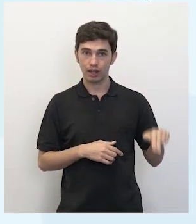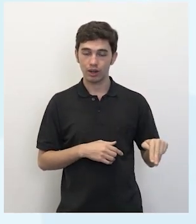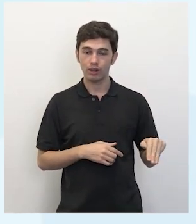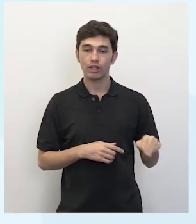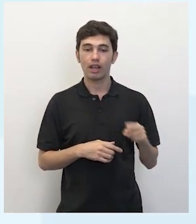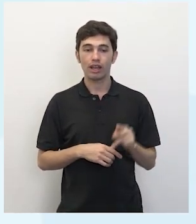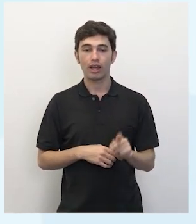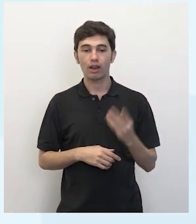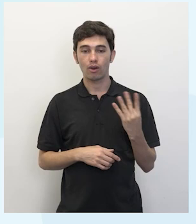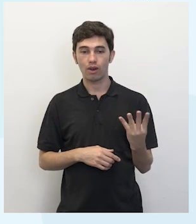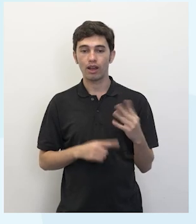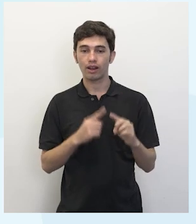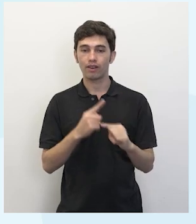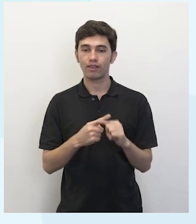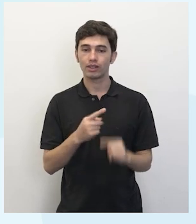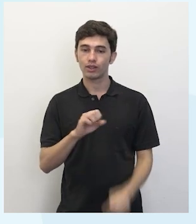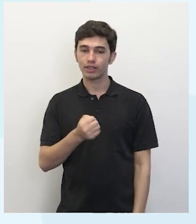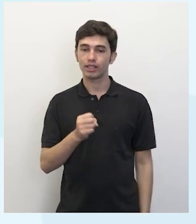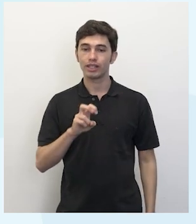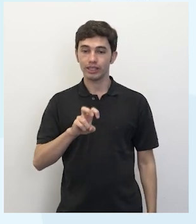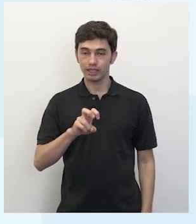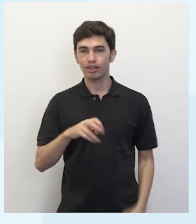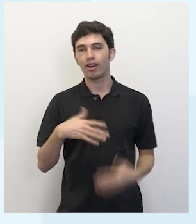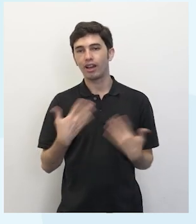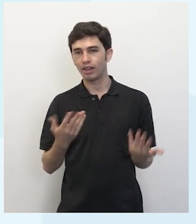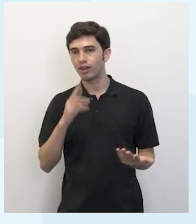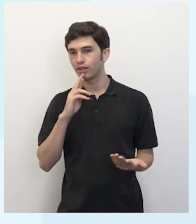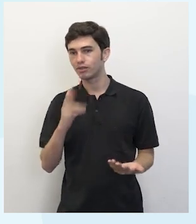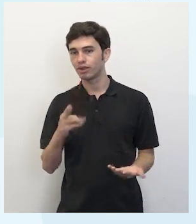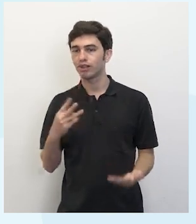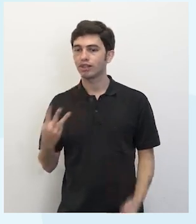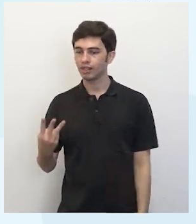faremos 4 vezes 85, portanto, teremos aí